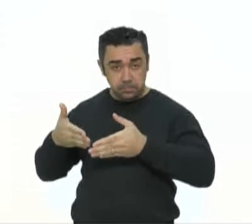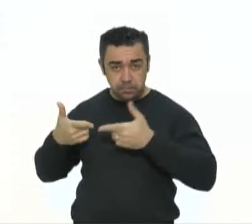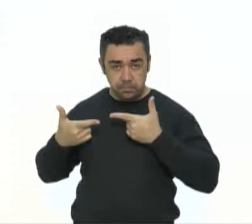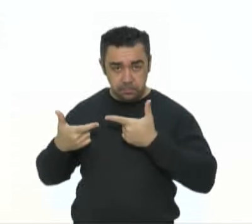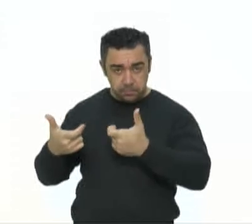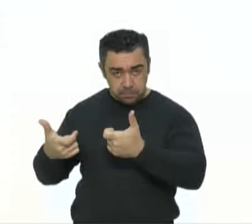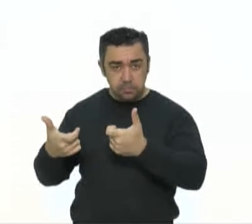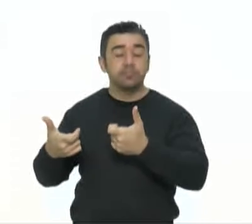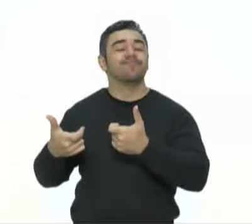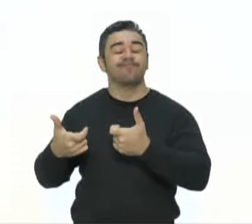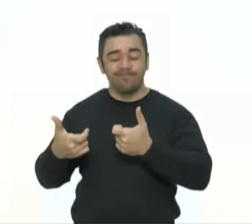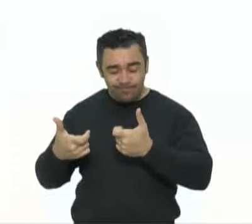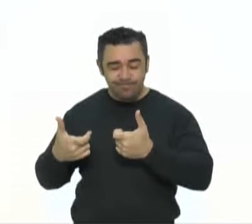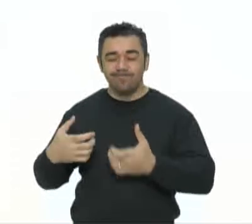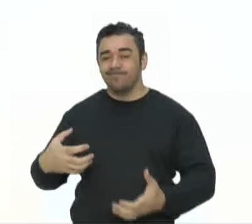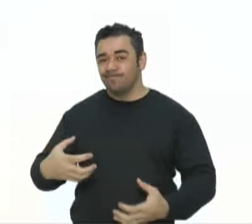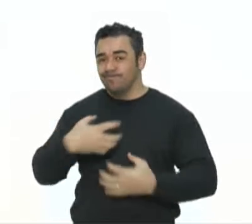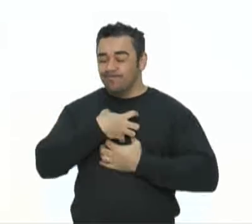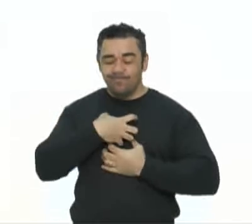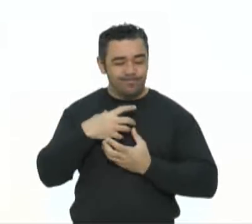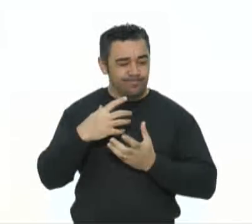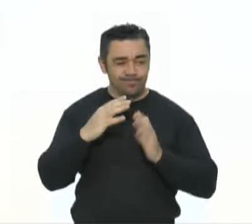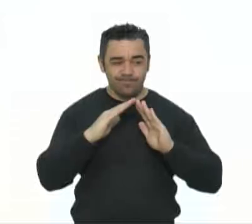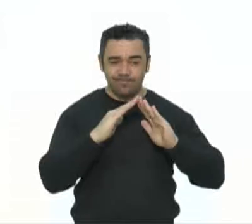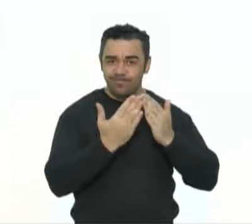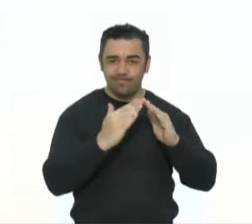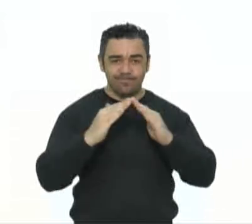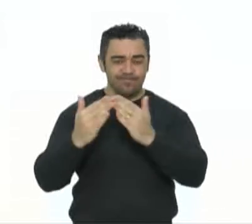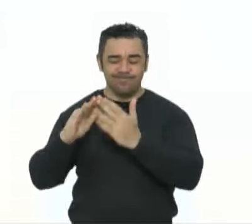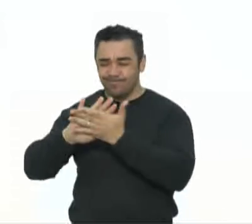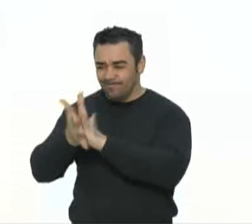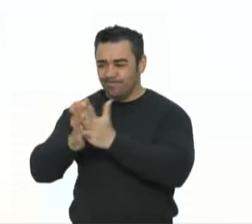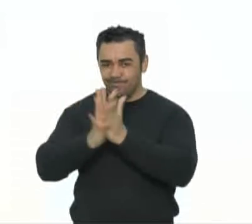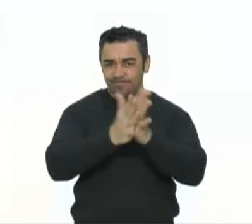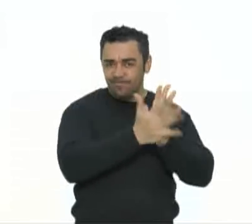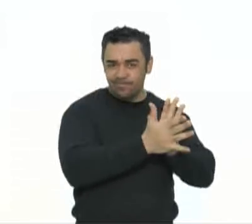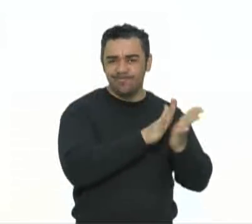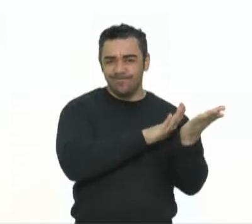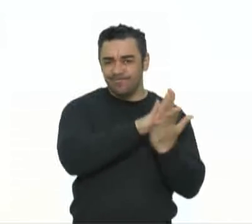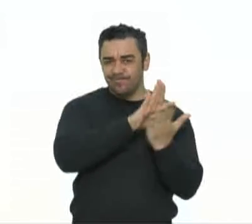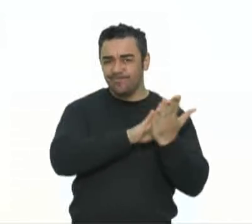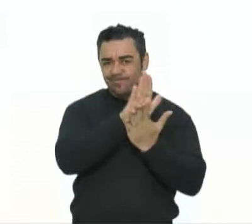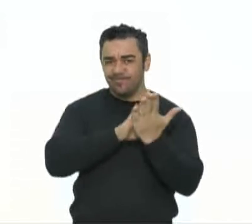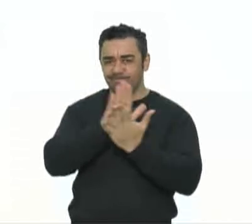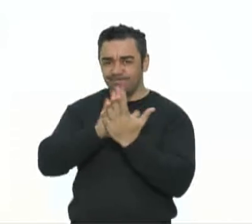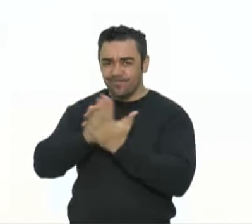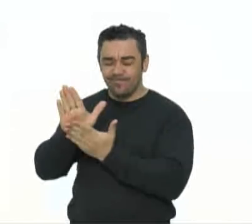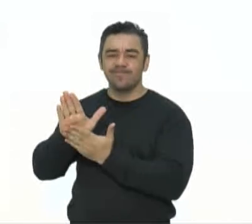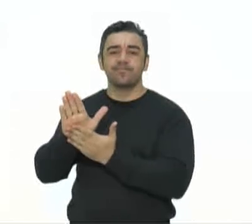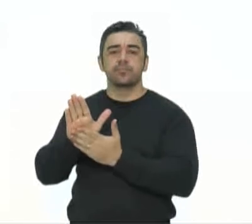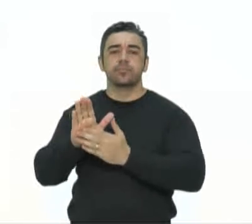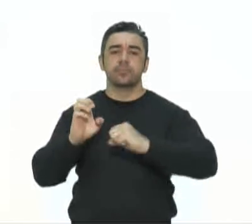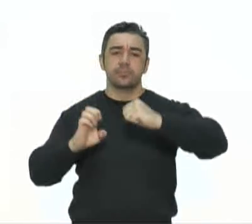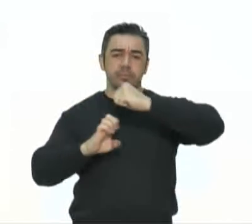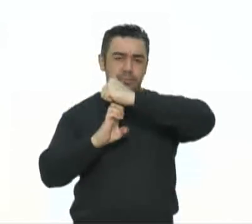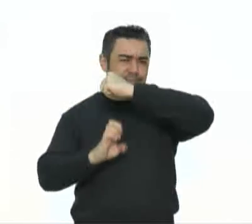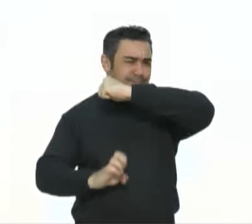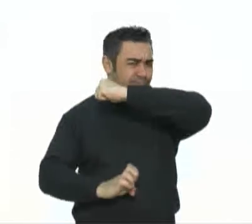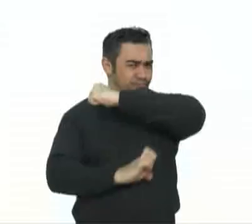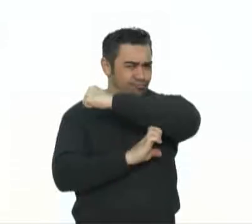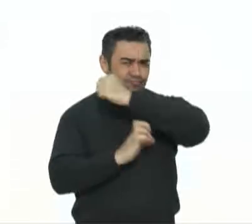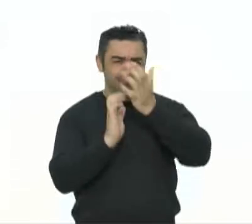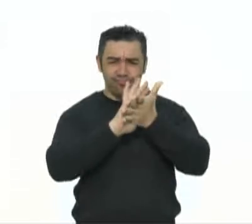foram as que mais sentiram os efeitos dessa guerra. Custos altíssimos, estruturas